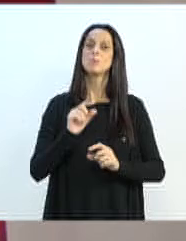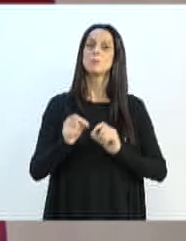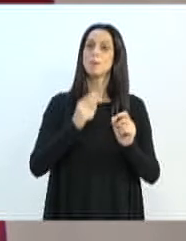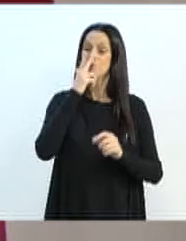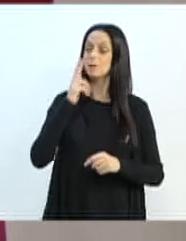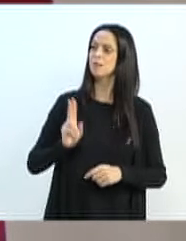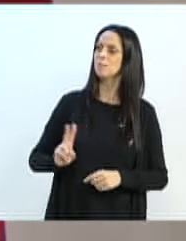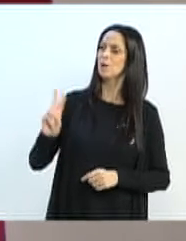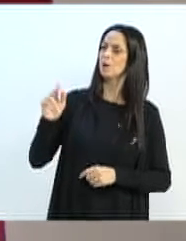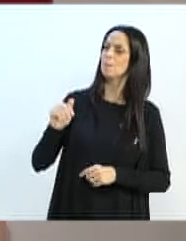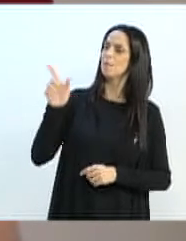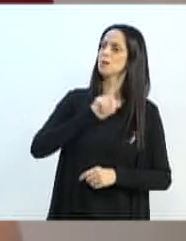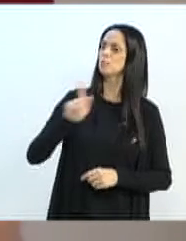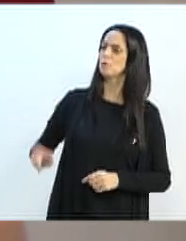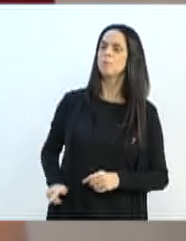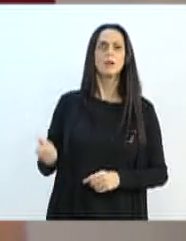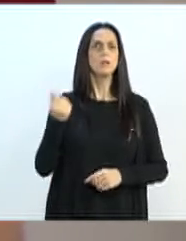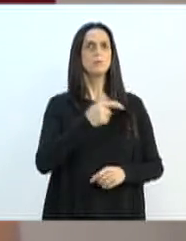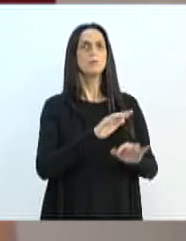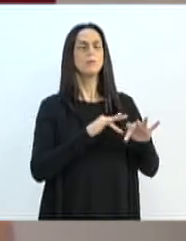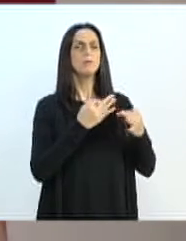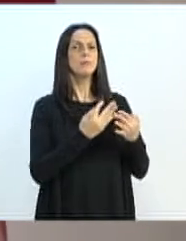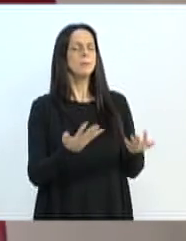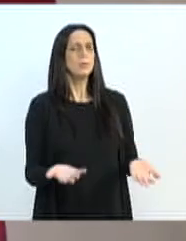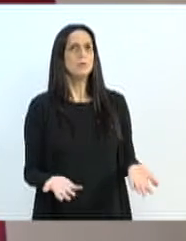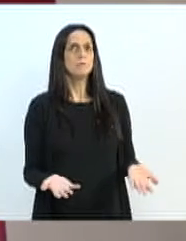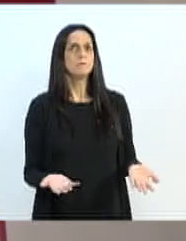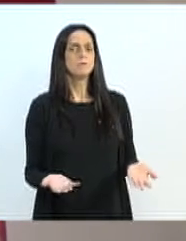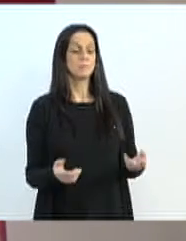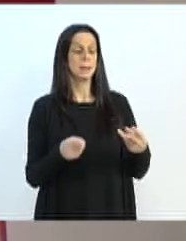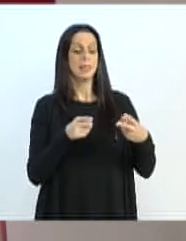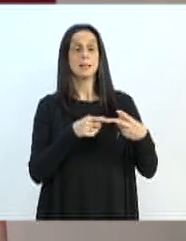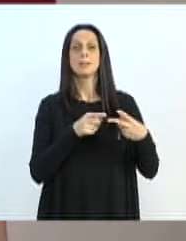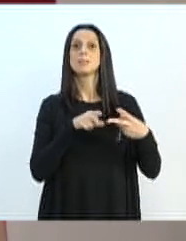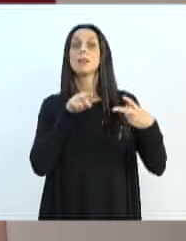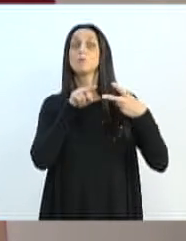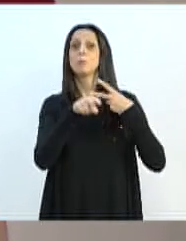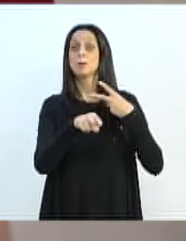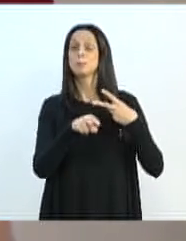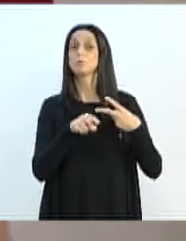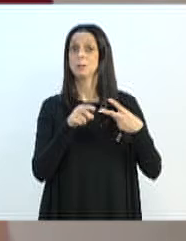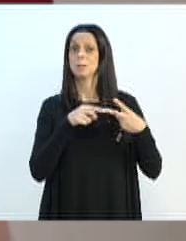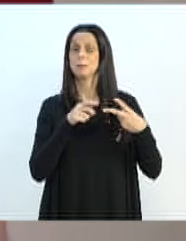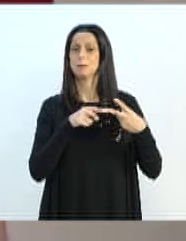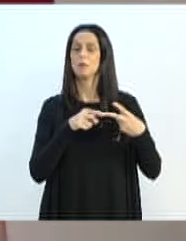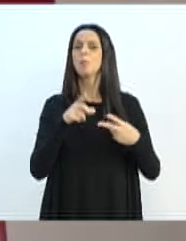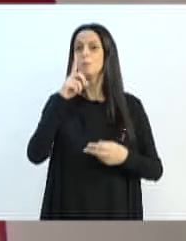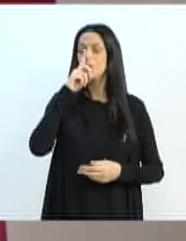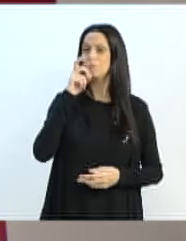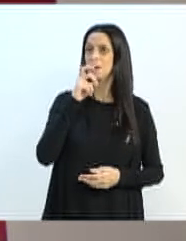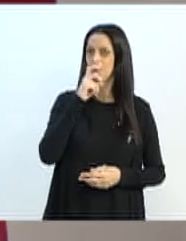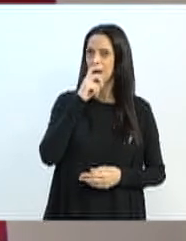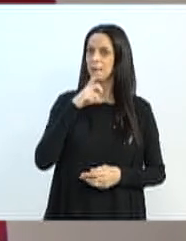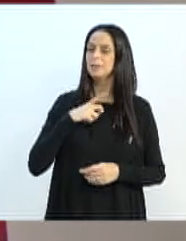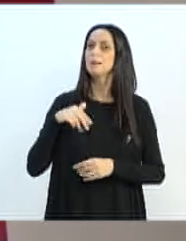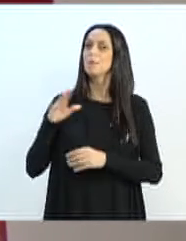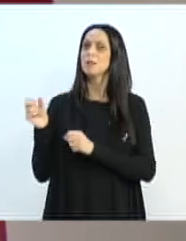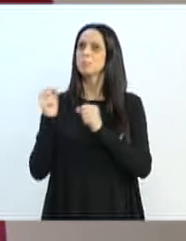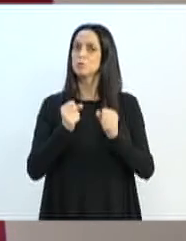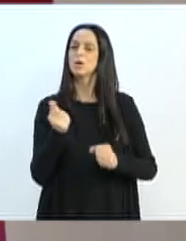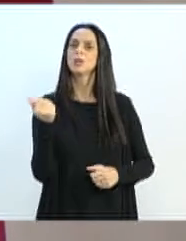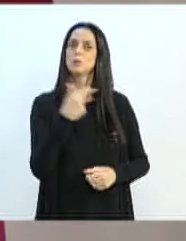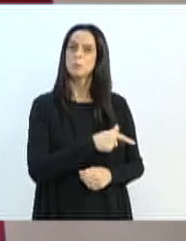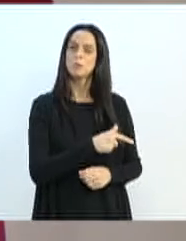as famílias. E como eu ia concluindo, e a segunda pergunta que eu fiz foi... os pais devem ter mais poder sobre seus filhos do que o